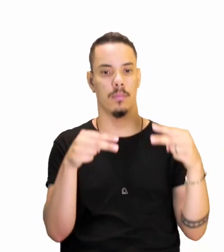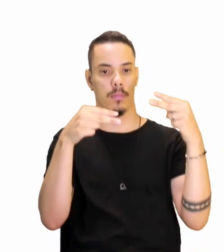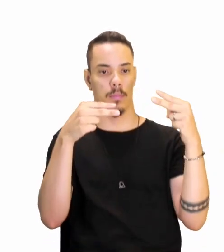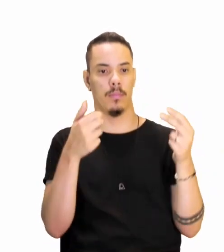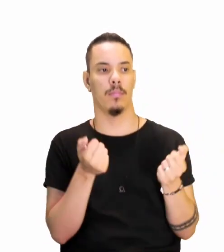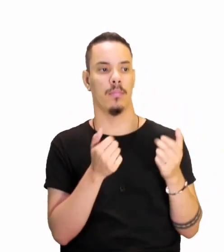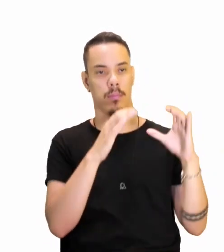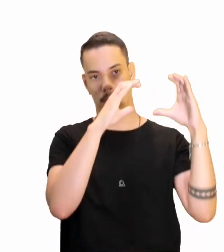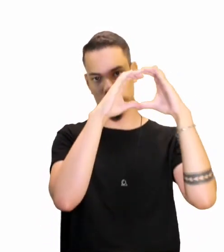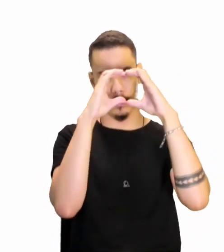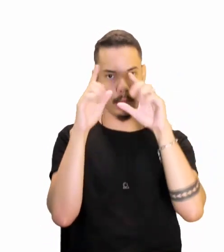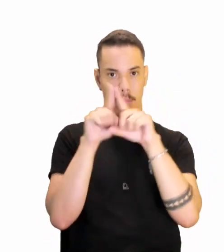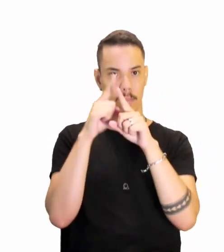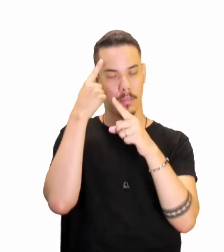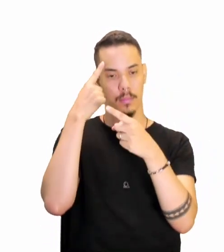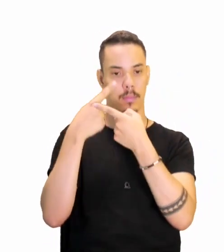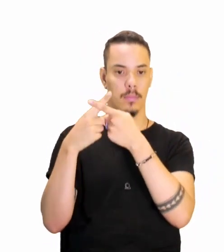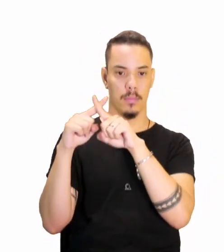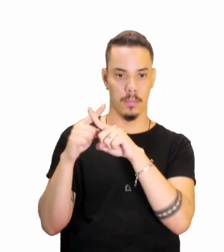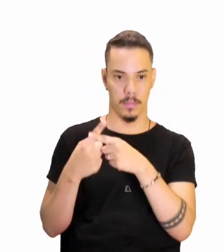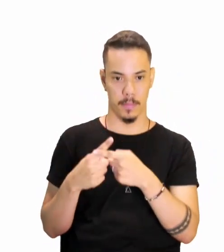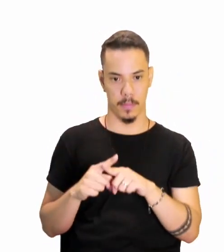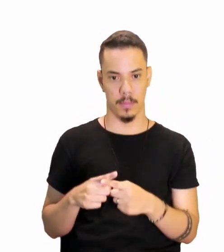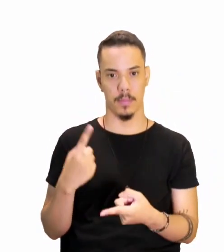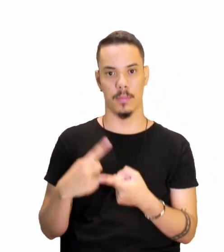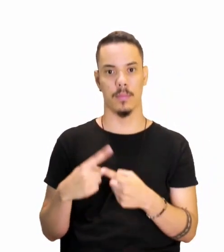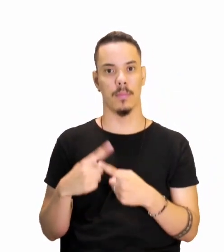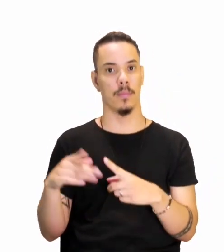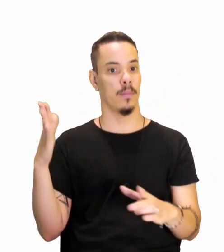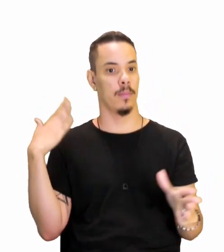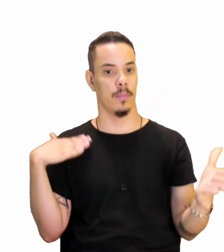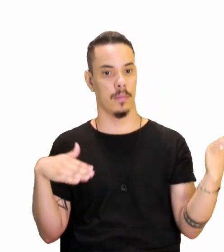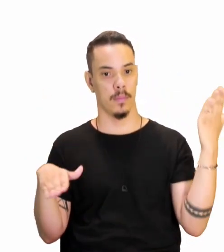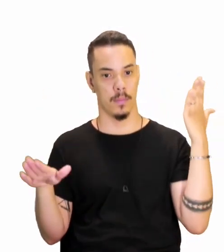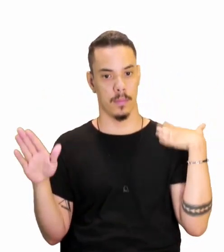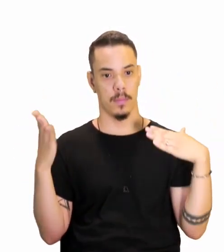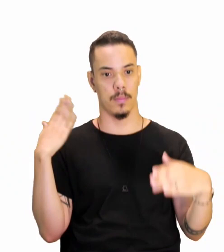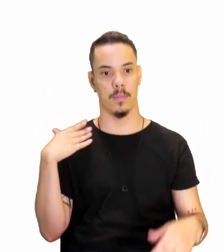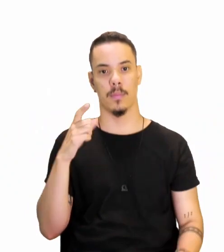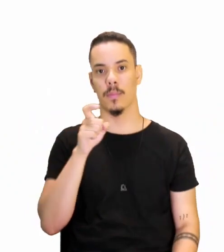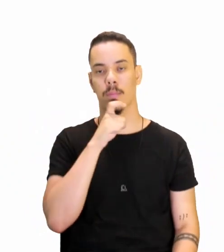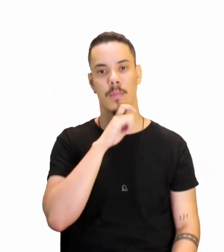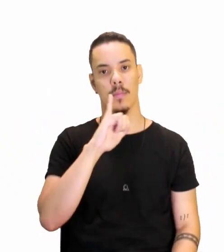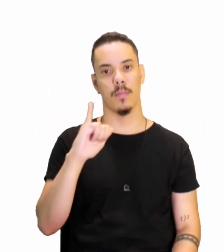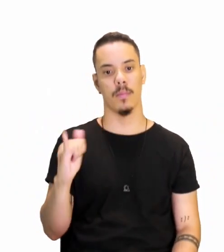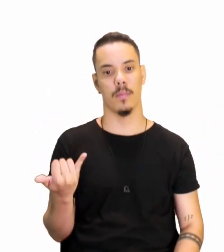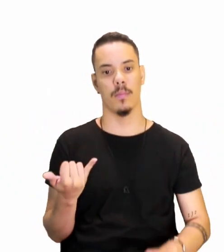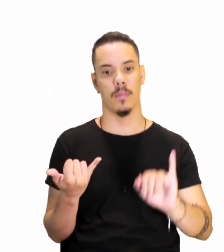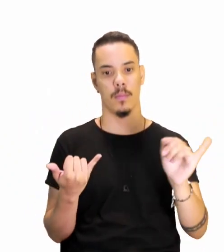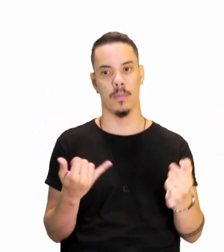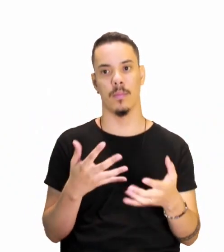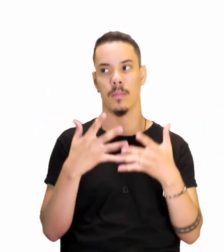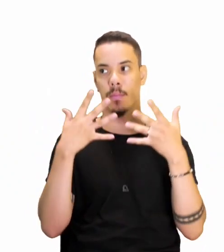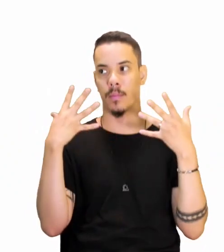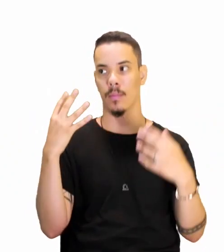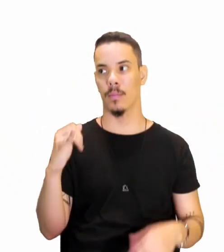rica trança voadora, quando vem passear-te pela fria, goza, goza da flor da mocidade. Que o tempo